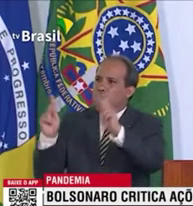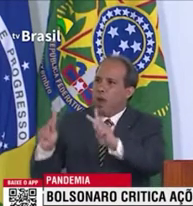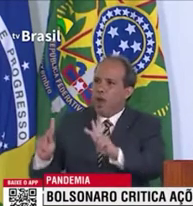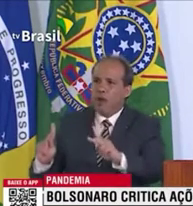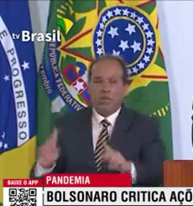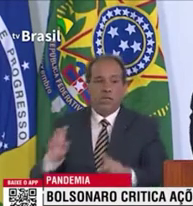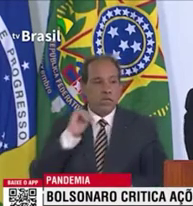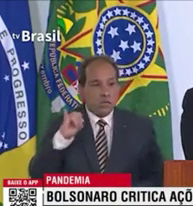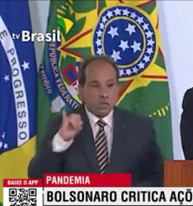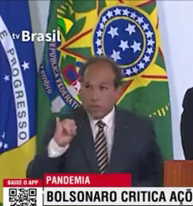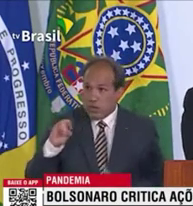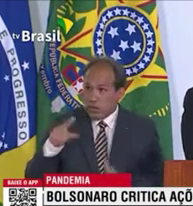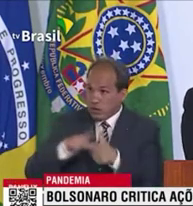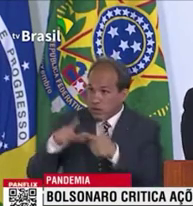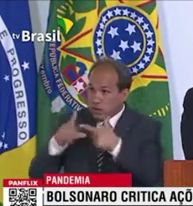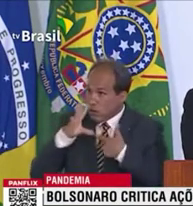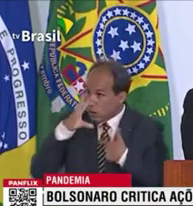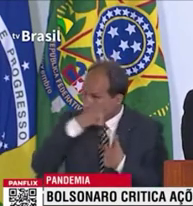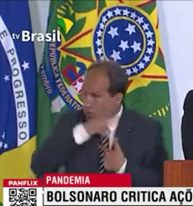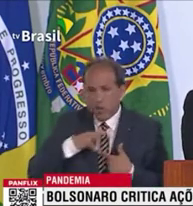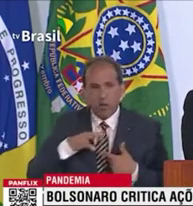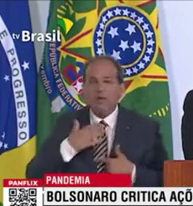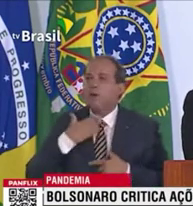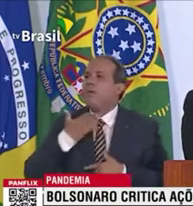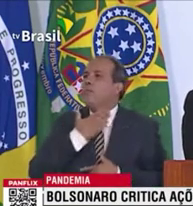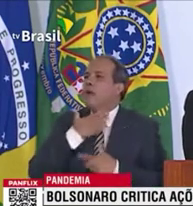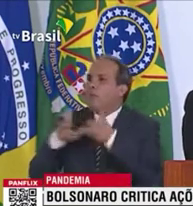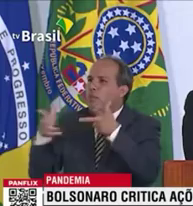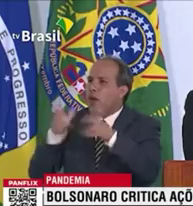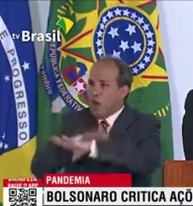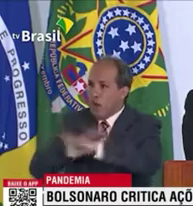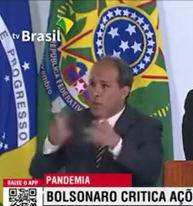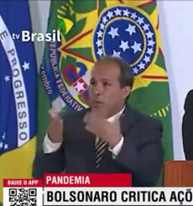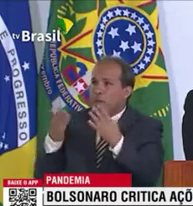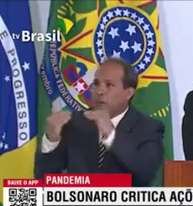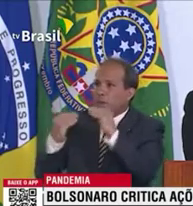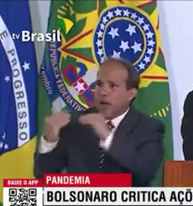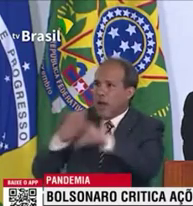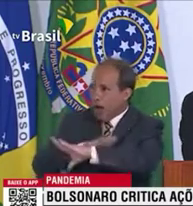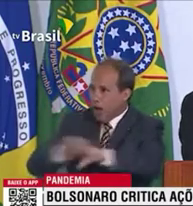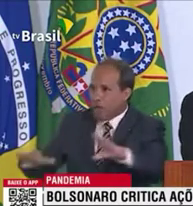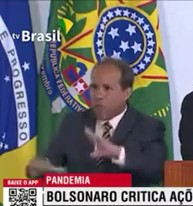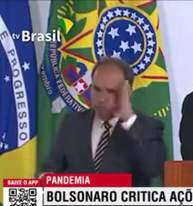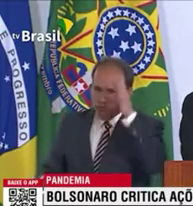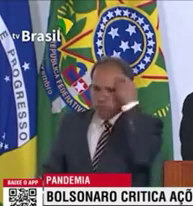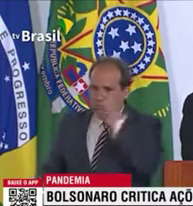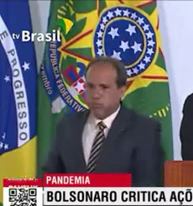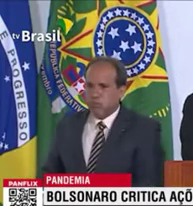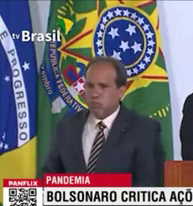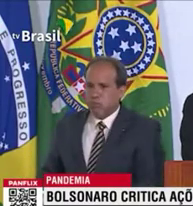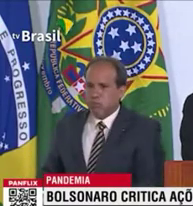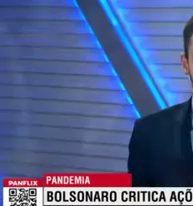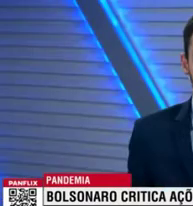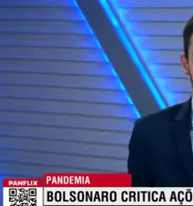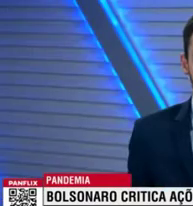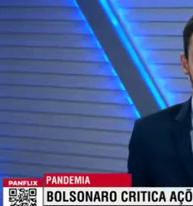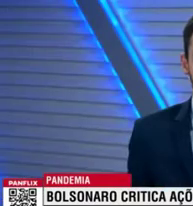saliva, tem que ter pólvora. Senão não funciona. Não precisa nem usar a pólvora, mas tem que saber que tem.